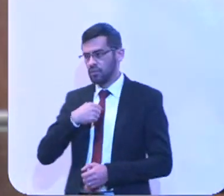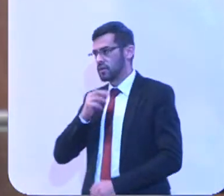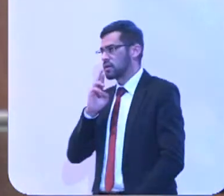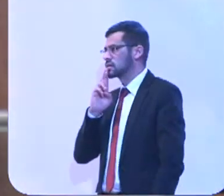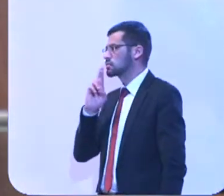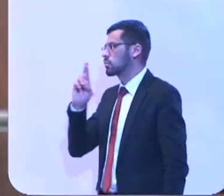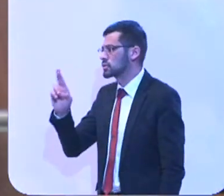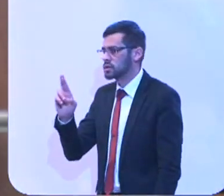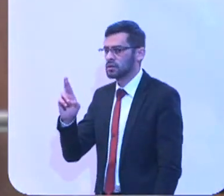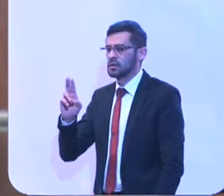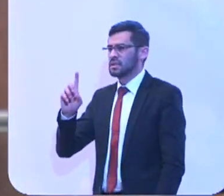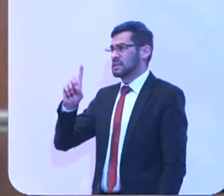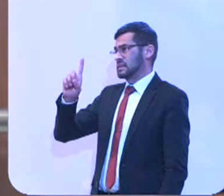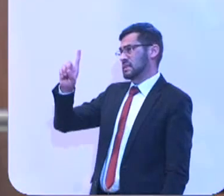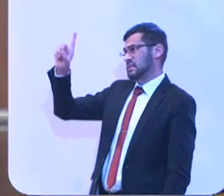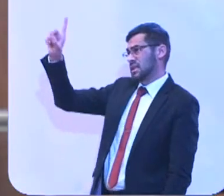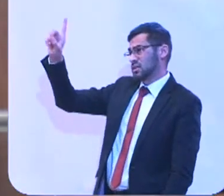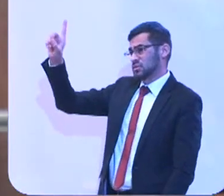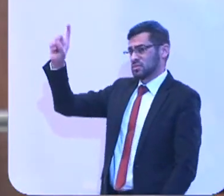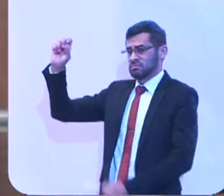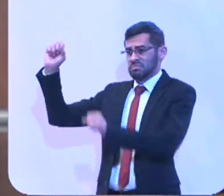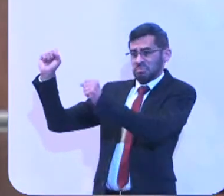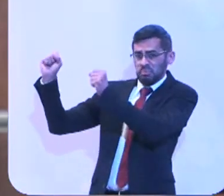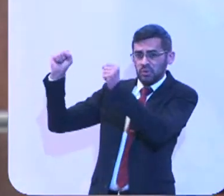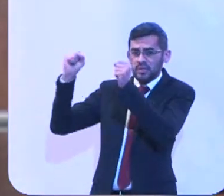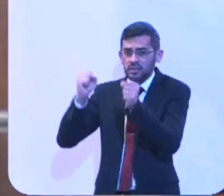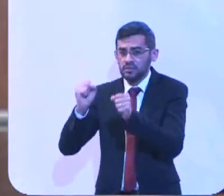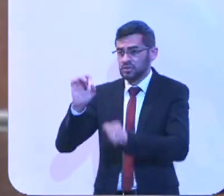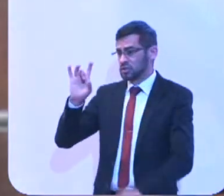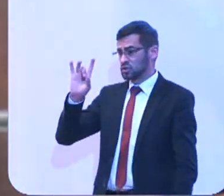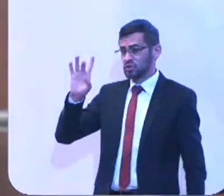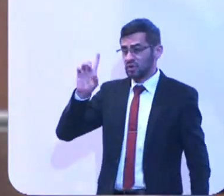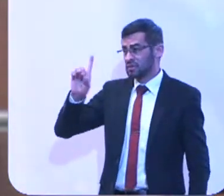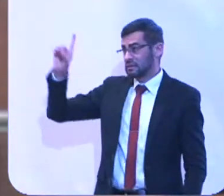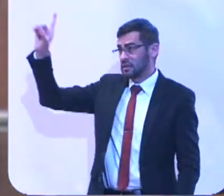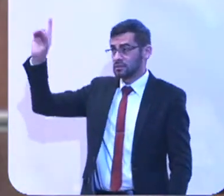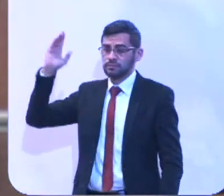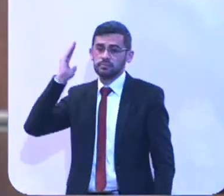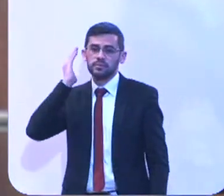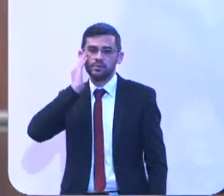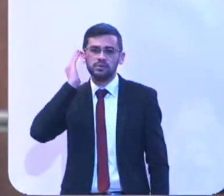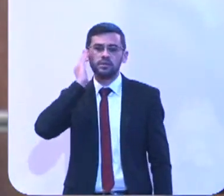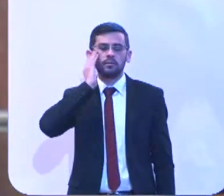respondi: ó soberano Senhor, só tu sabes.